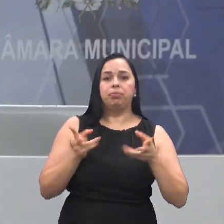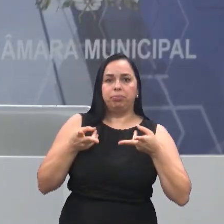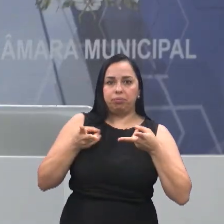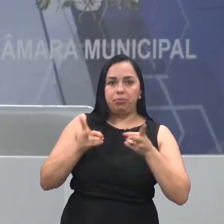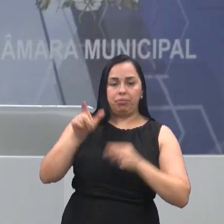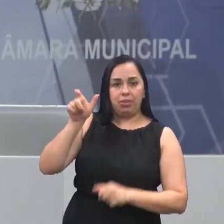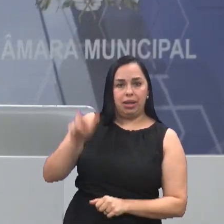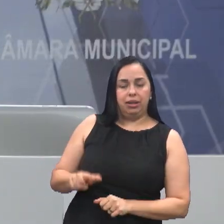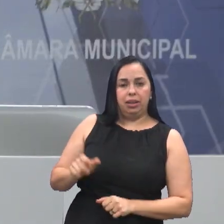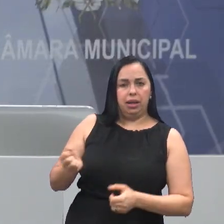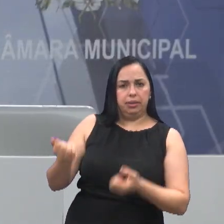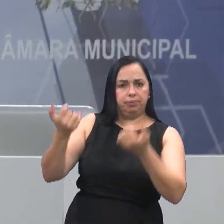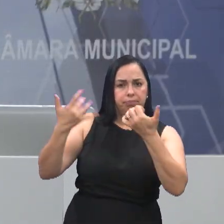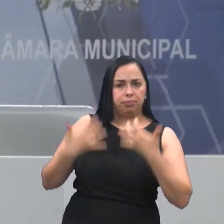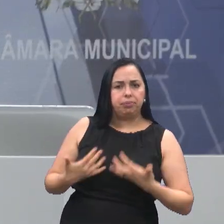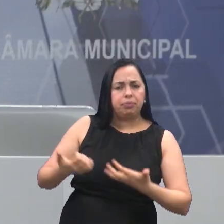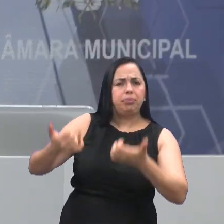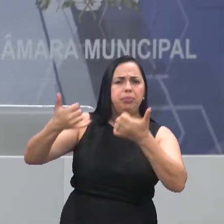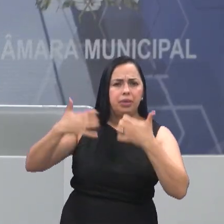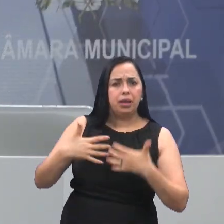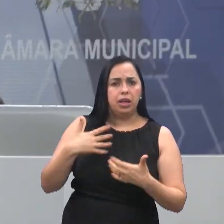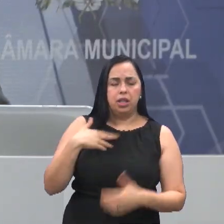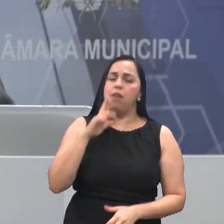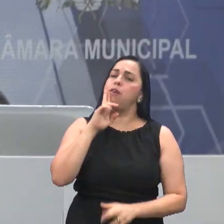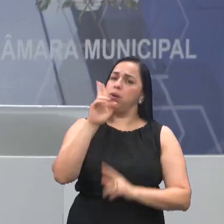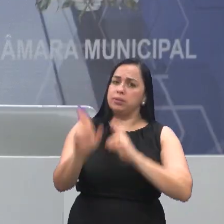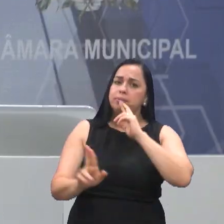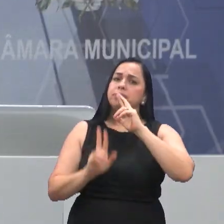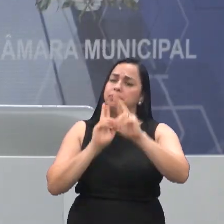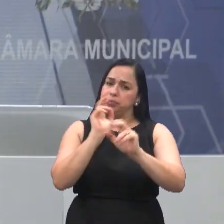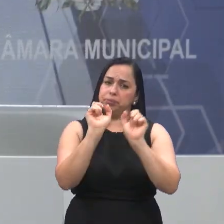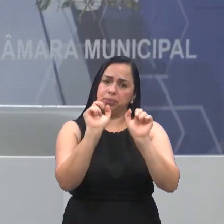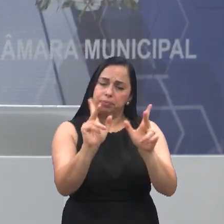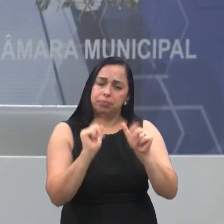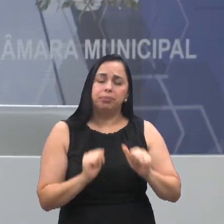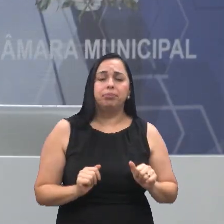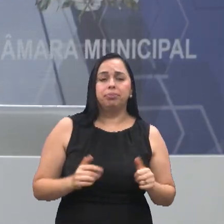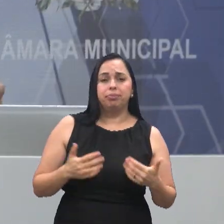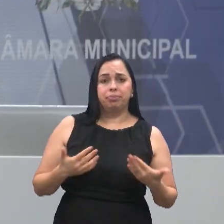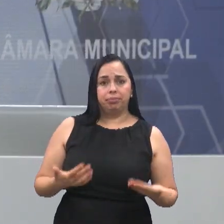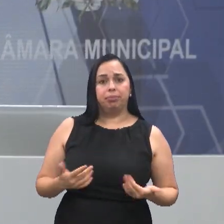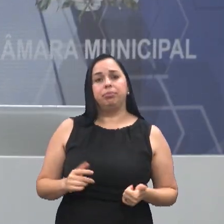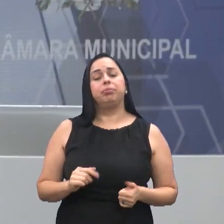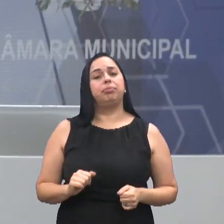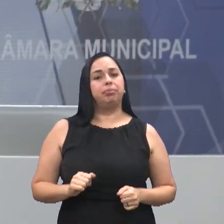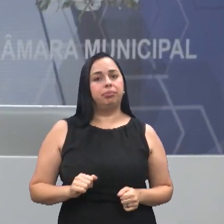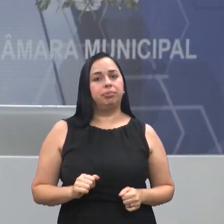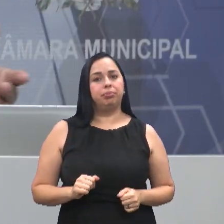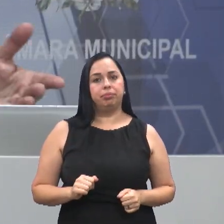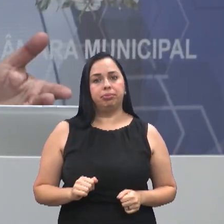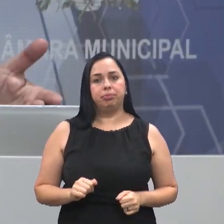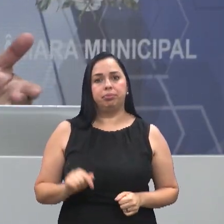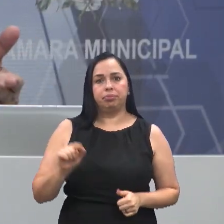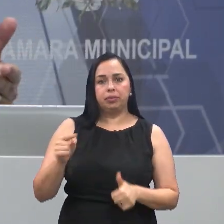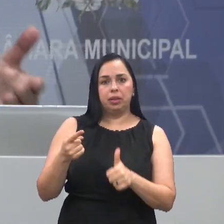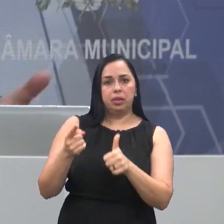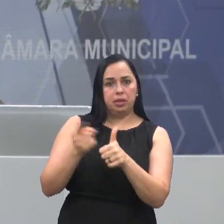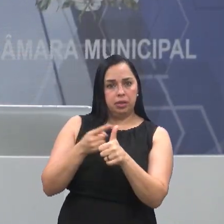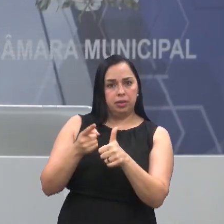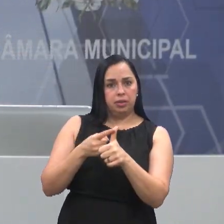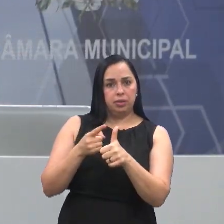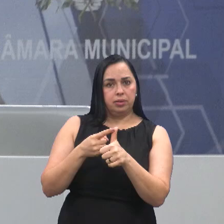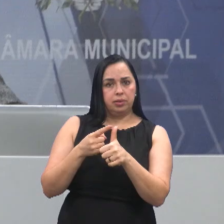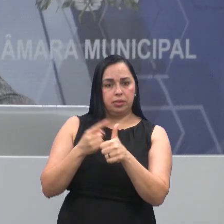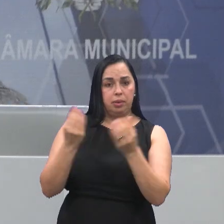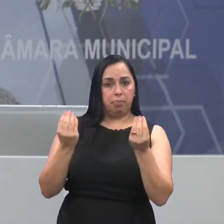várias considerações aqui e eu vou responder, né, as suas considerações. Então, vamos lá. Vossa Excelência colocou